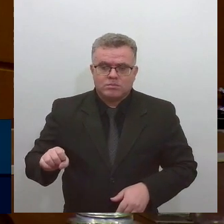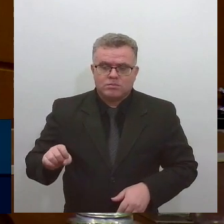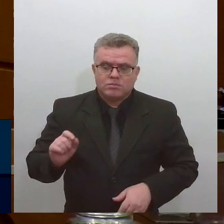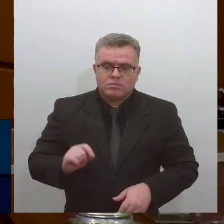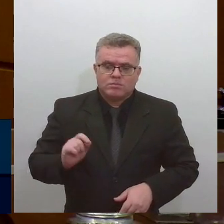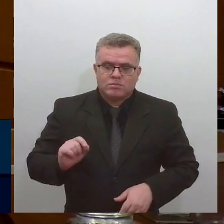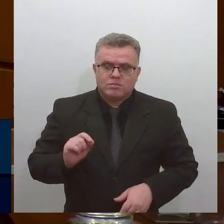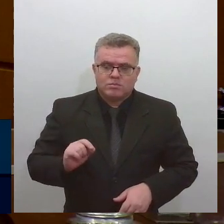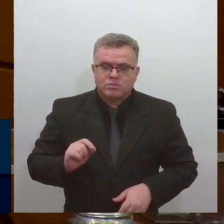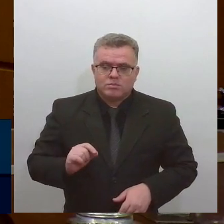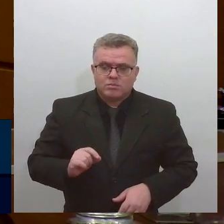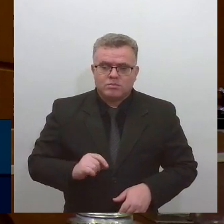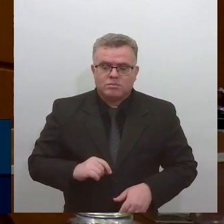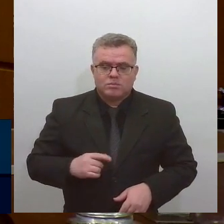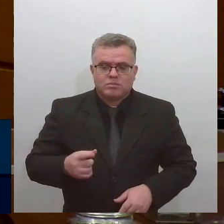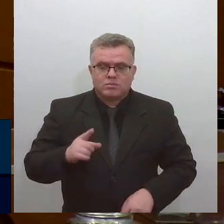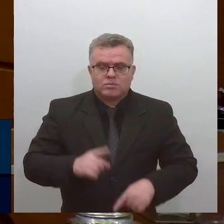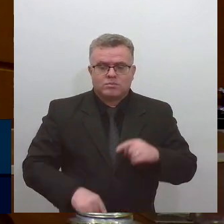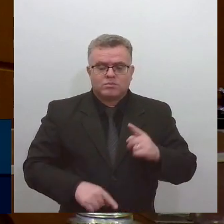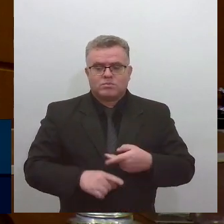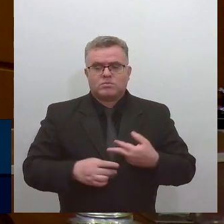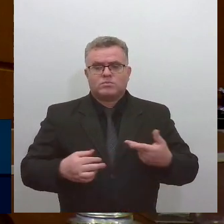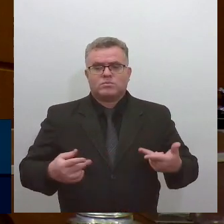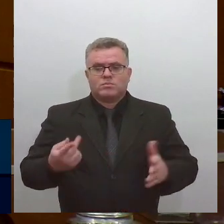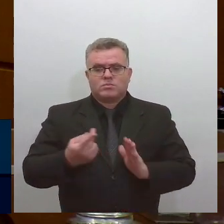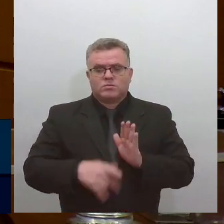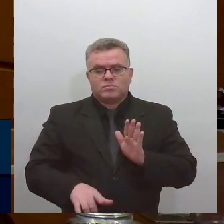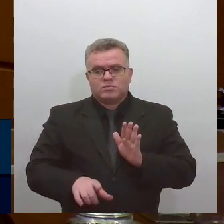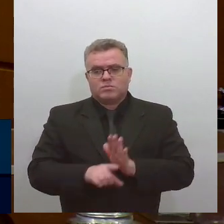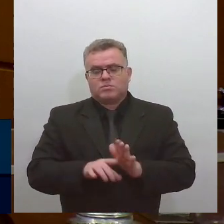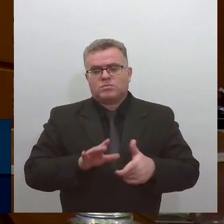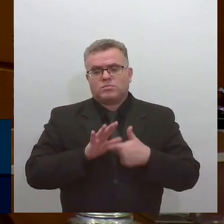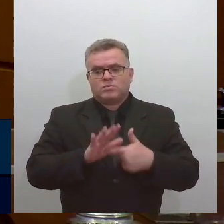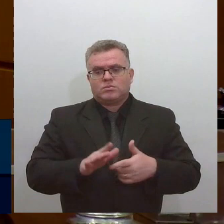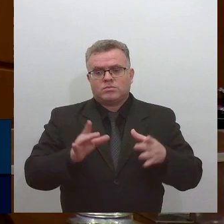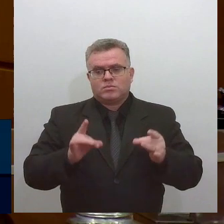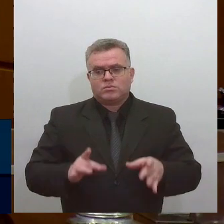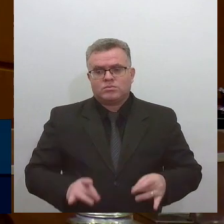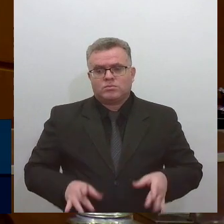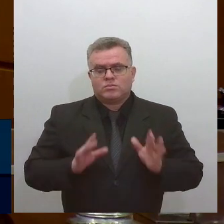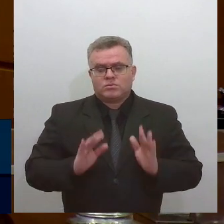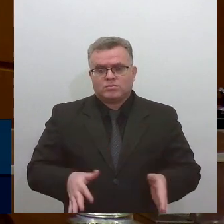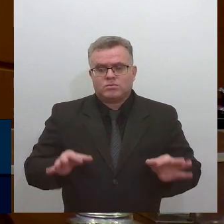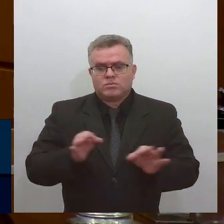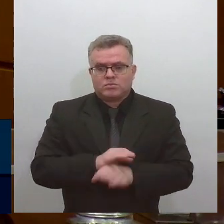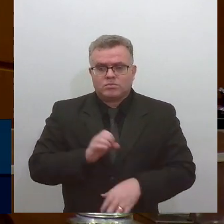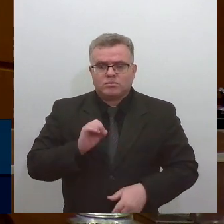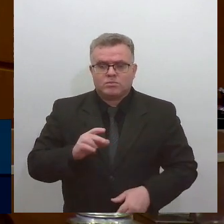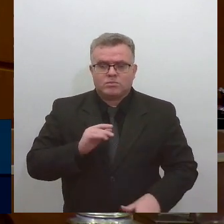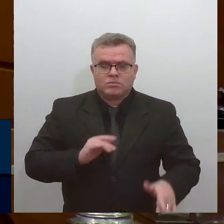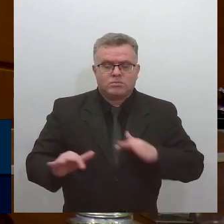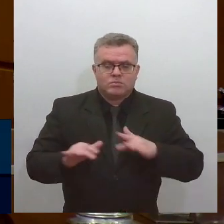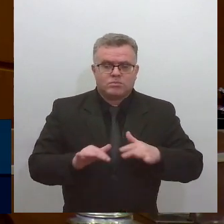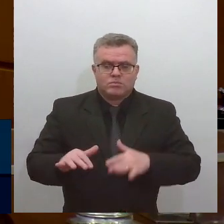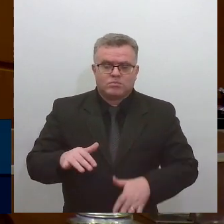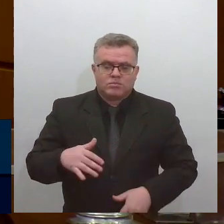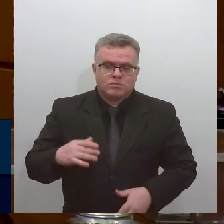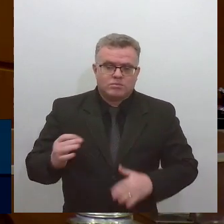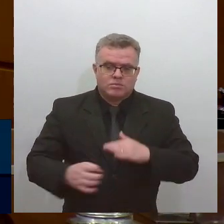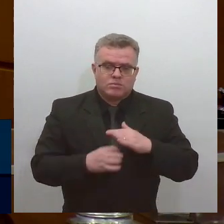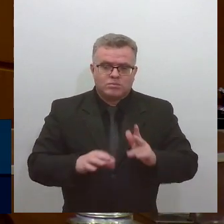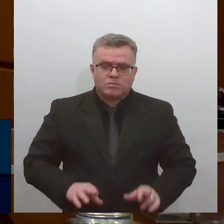que precisam ser detalhados agora no primeiro semestre e a mobilização da empresa então a expectativa do denit é que no segundo